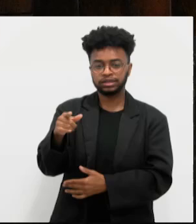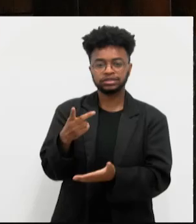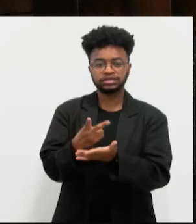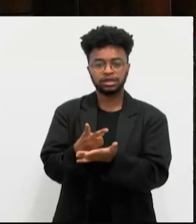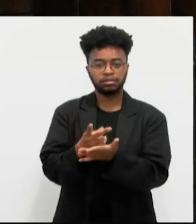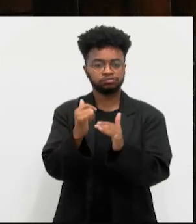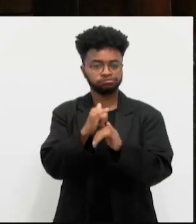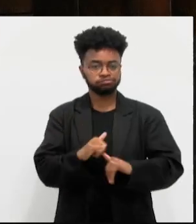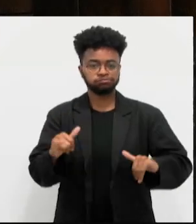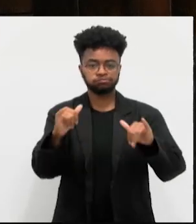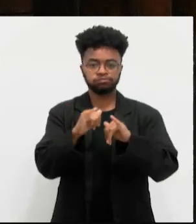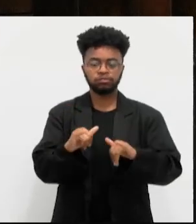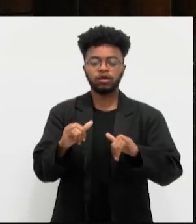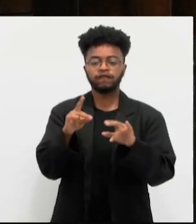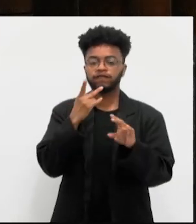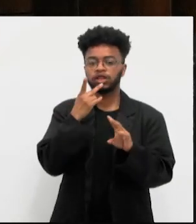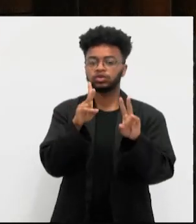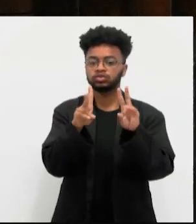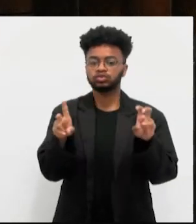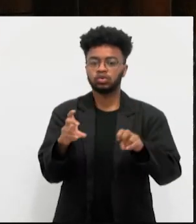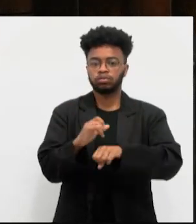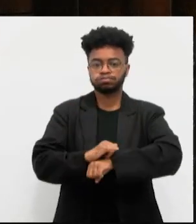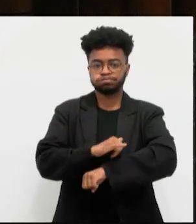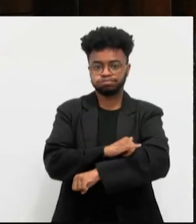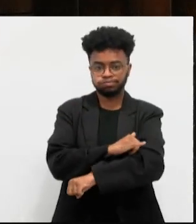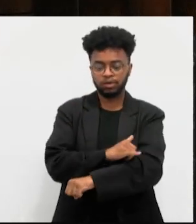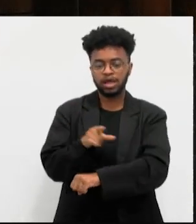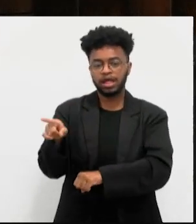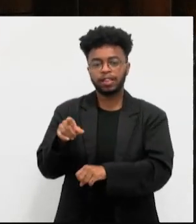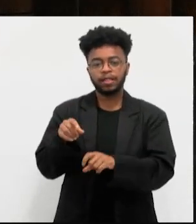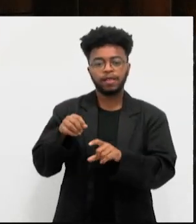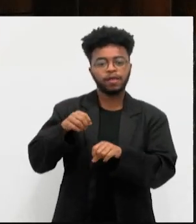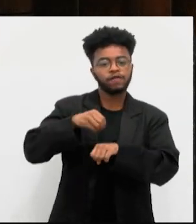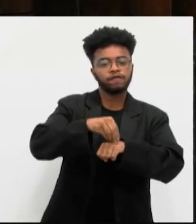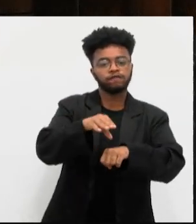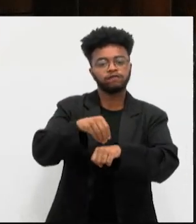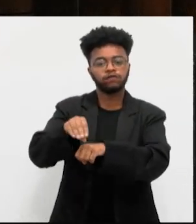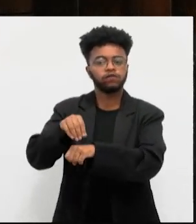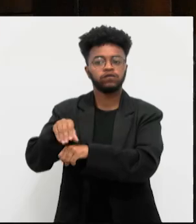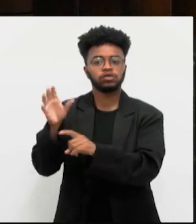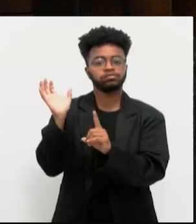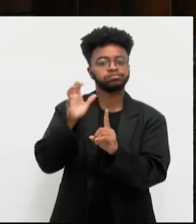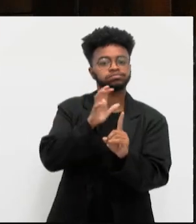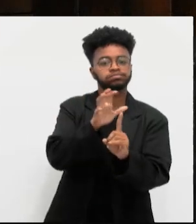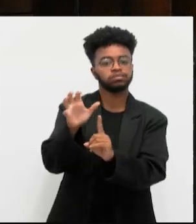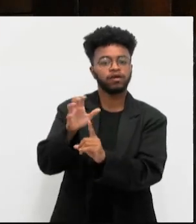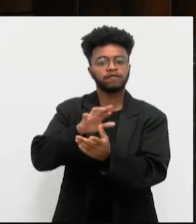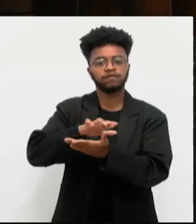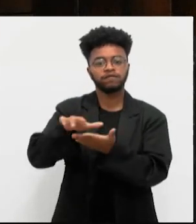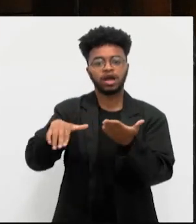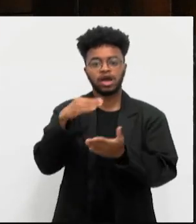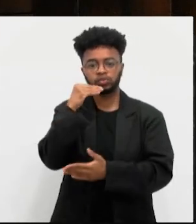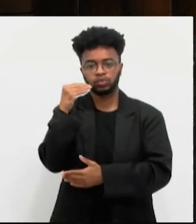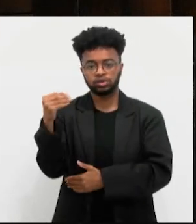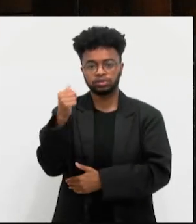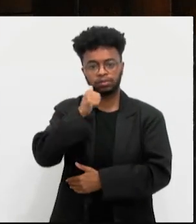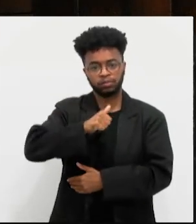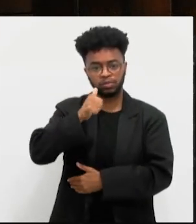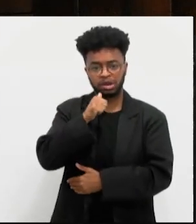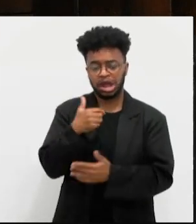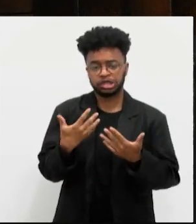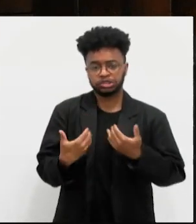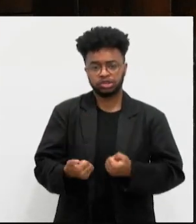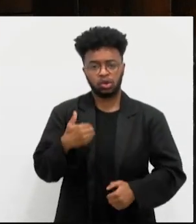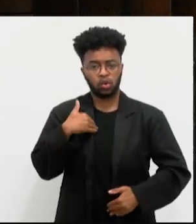lacradoras romantizando a obesidade. Influenciou milhares de adolescentes, mulheres, a se